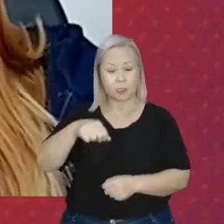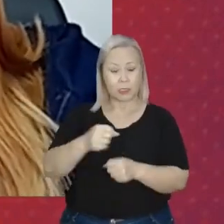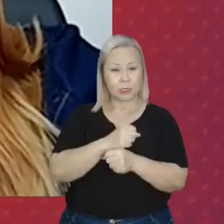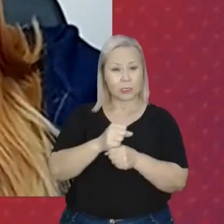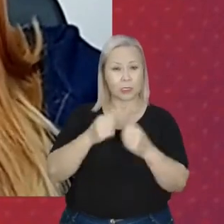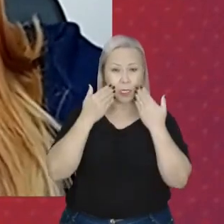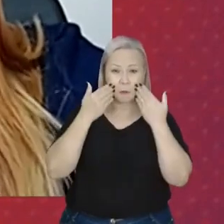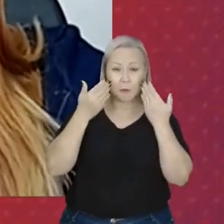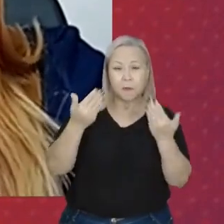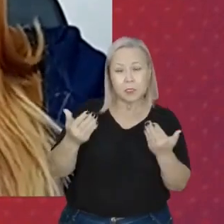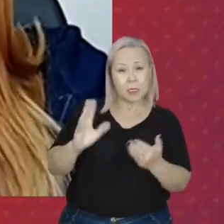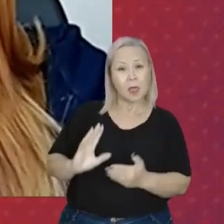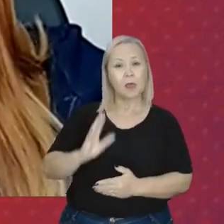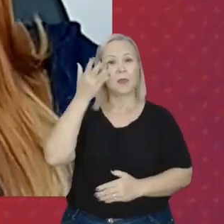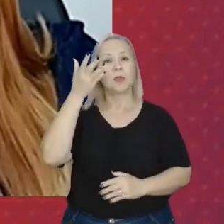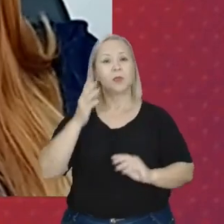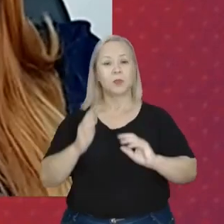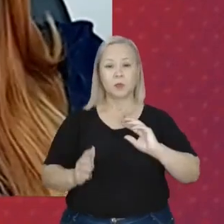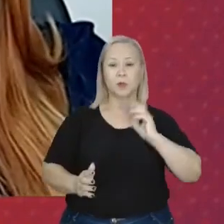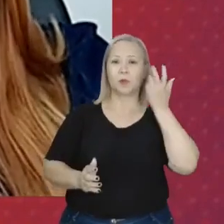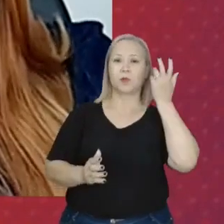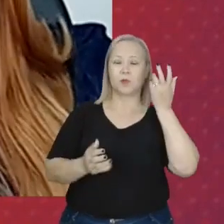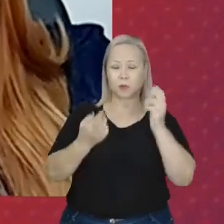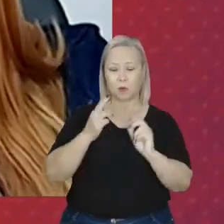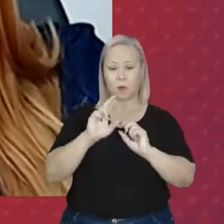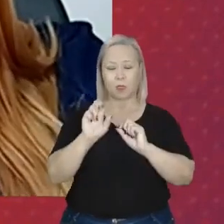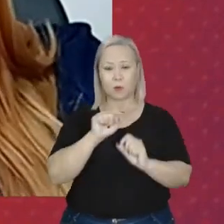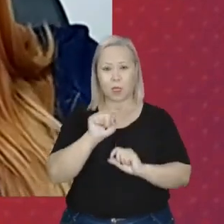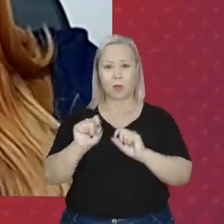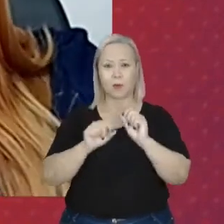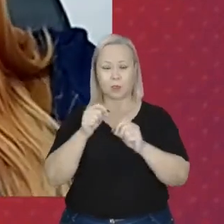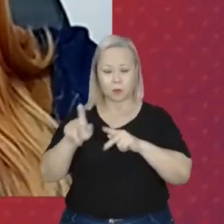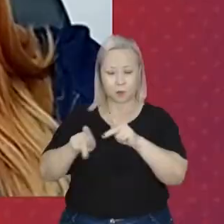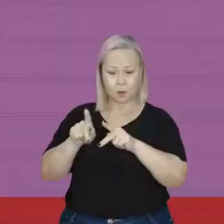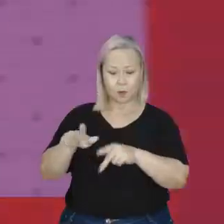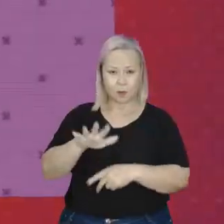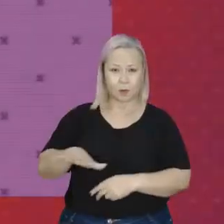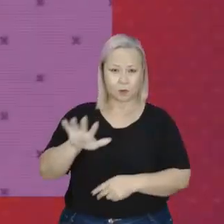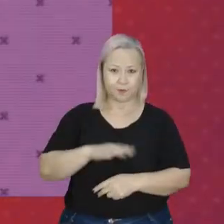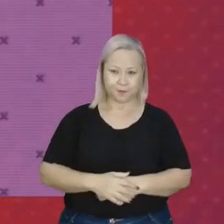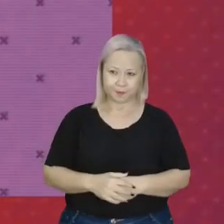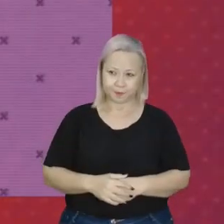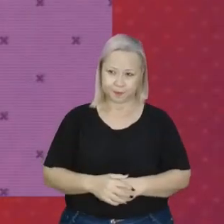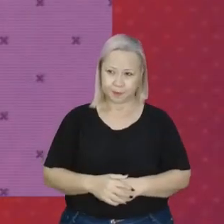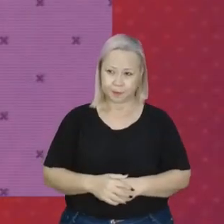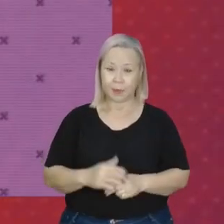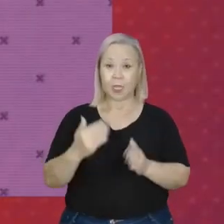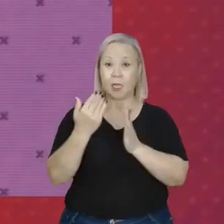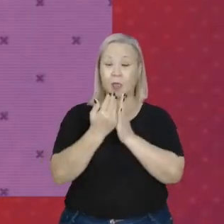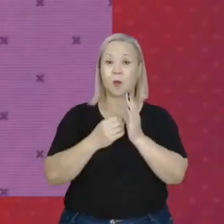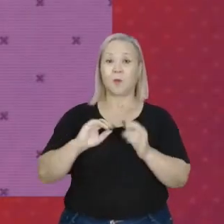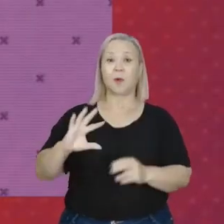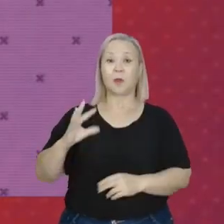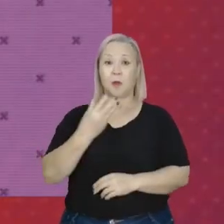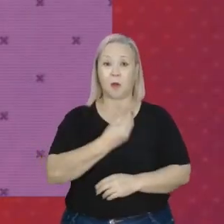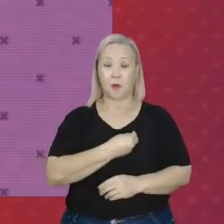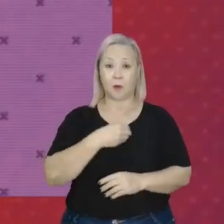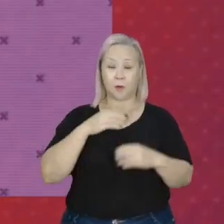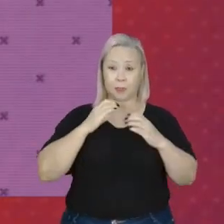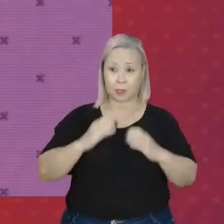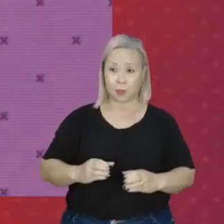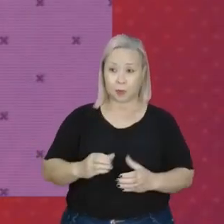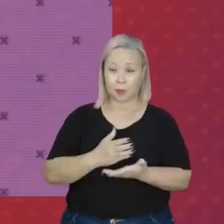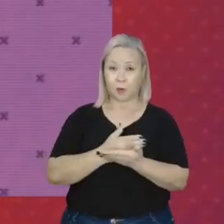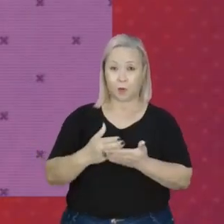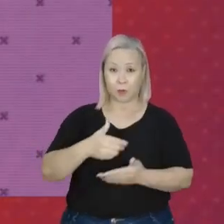apresentar saídas, né, e o resultado disso para a população como um todo. O programa Transcidadania foi lançado em